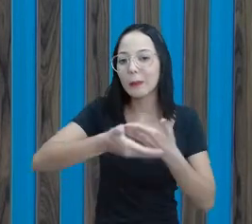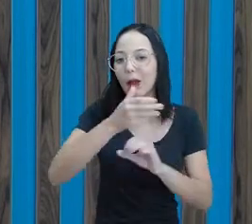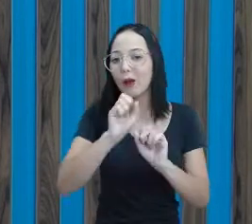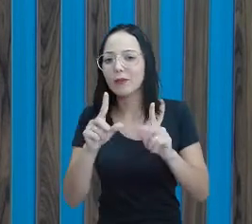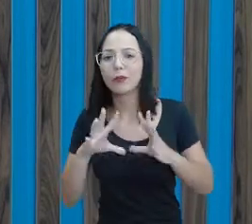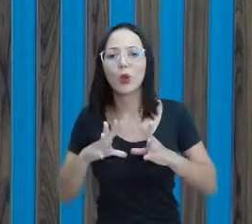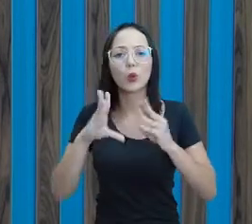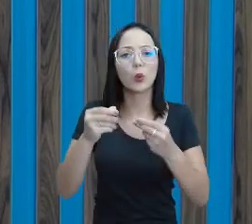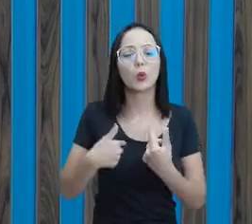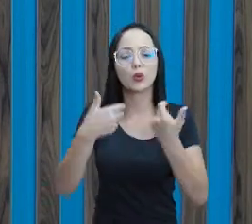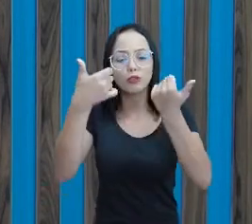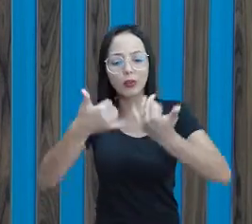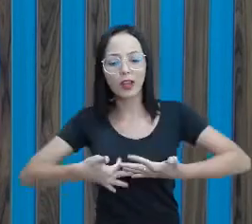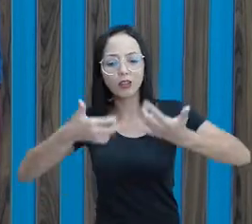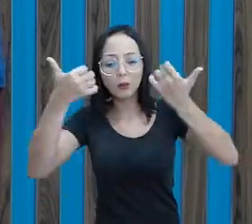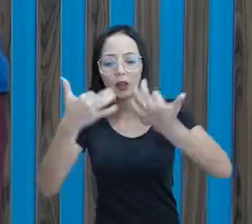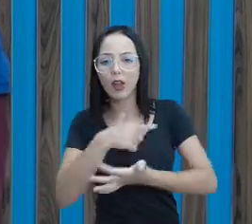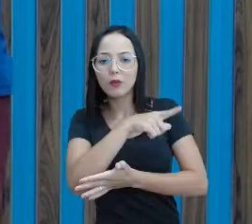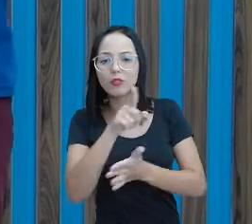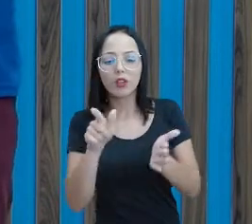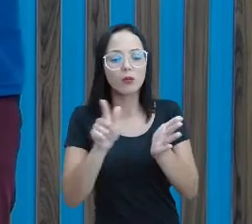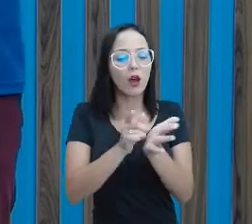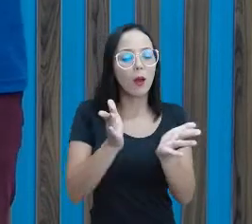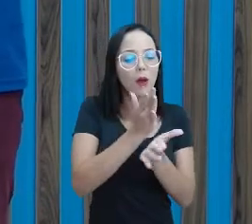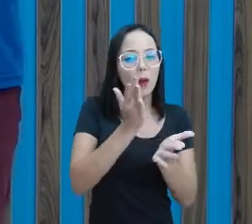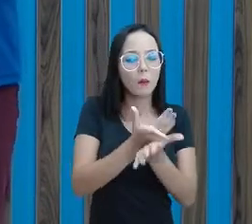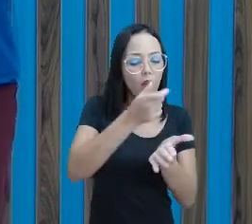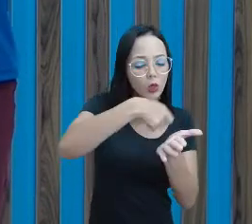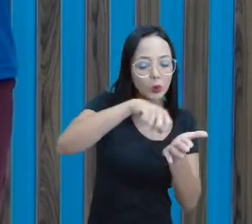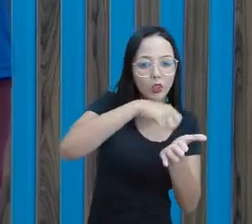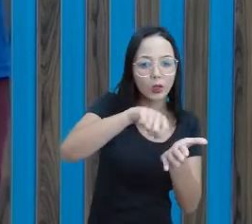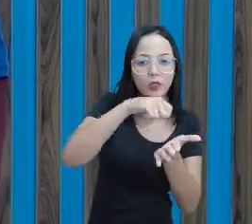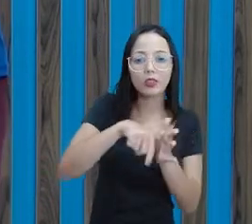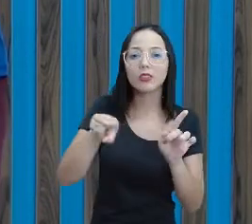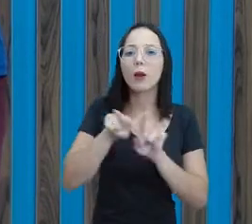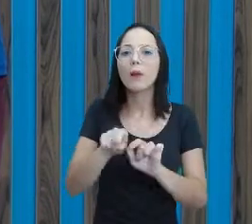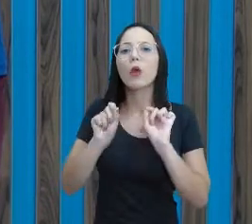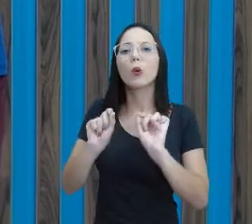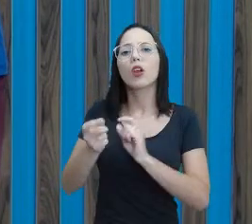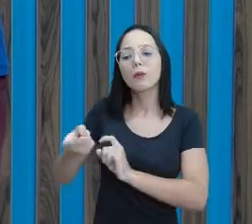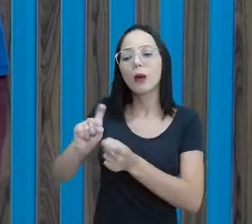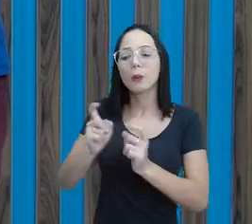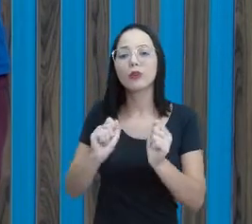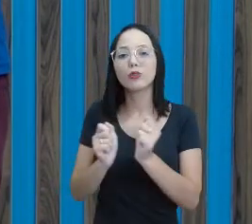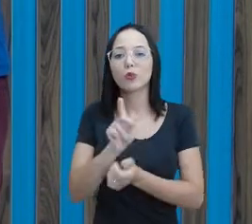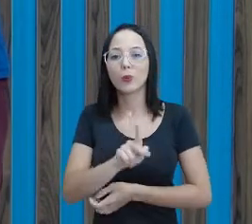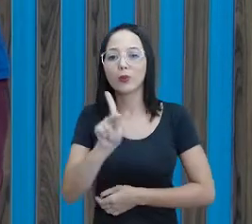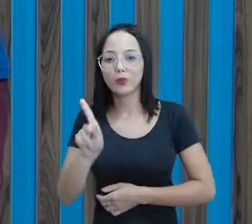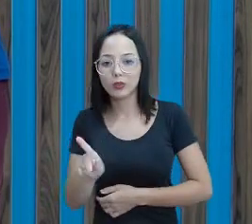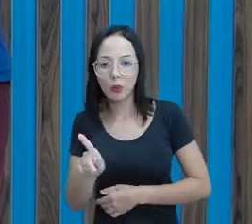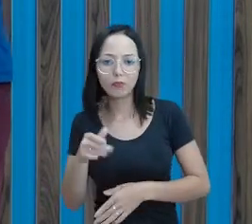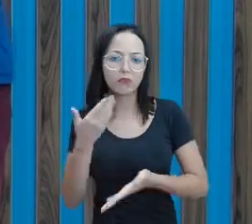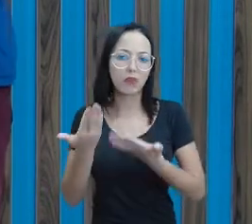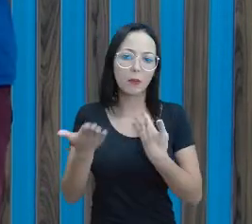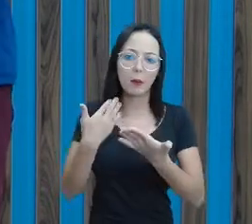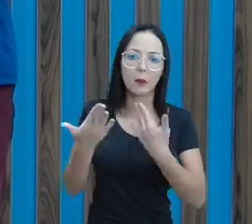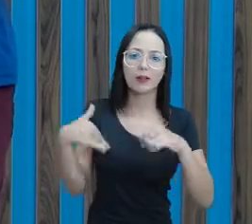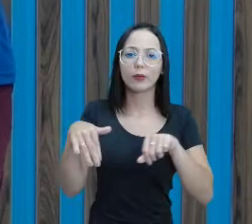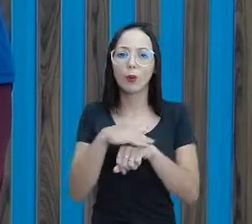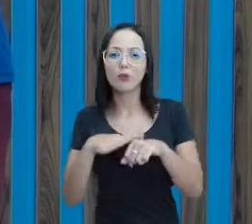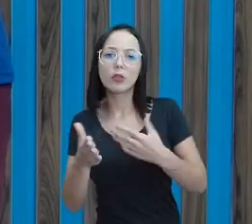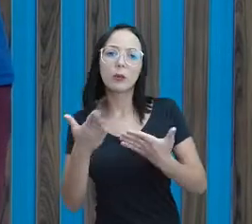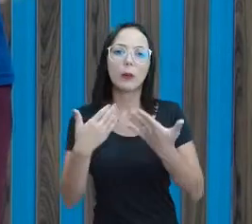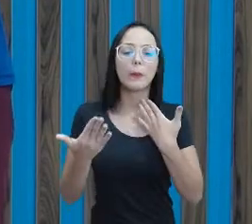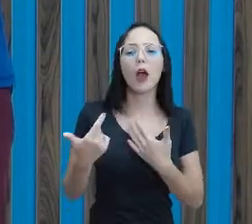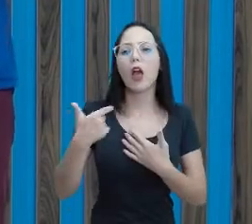que a gente fala aqui, bota teu caderno de lado, anota e leva essa discussão com o teu professor. Vai lá, bate um papo com ele. Professor, eu